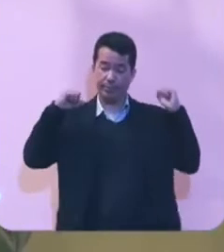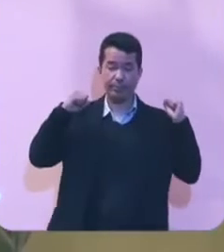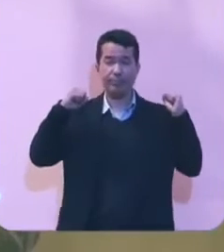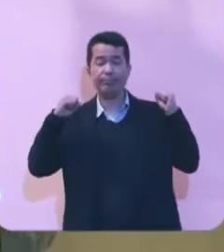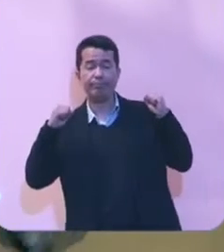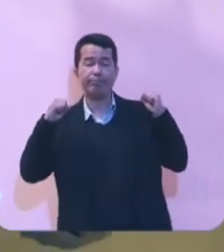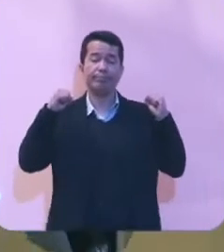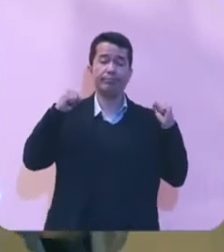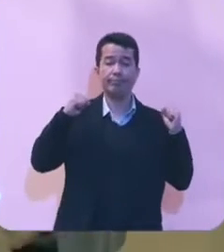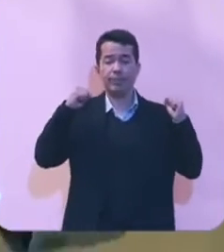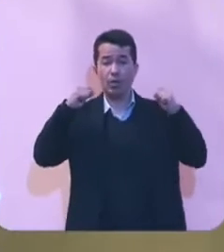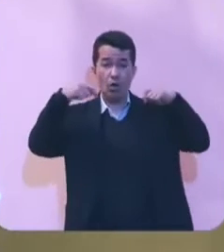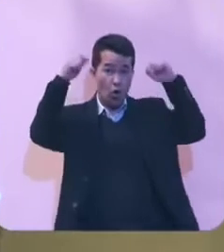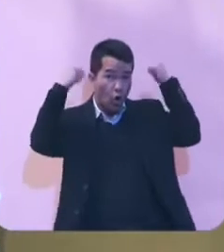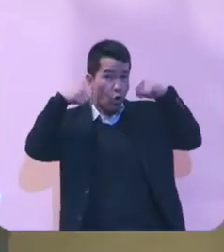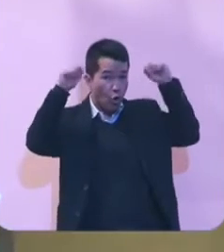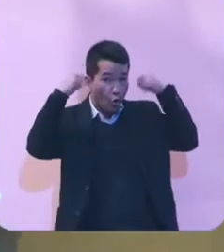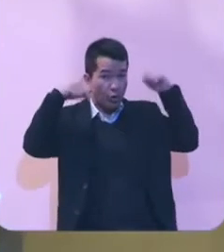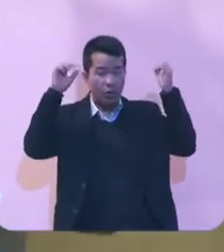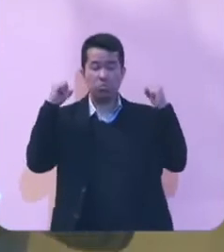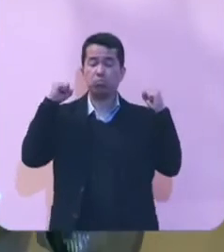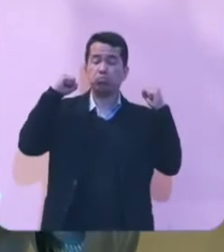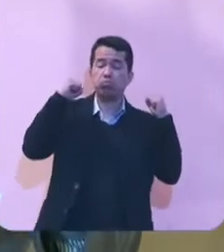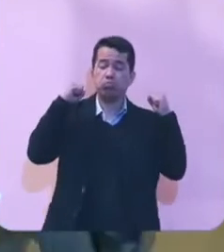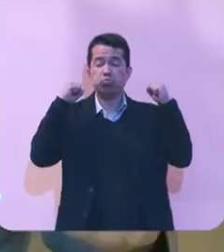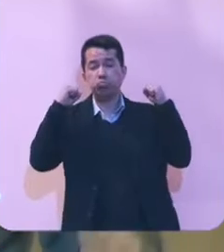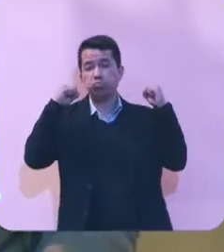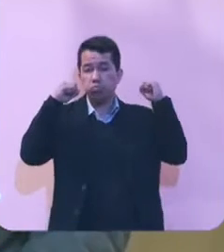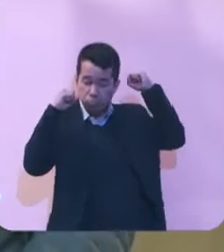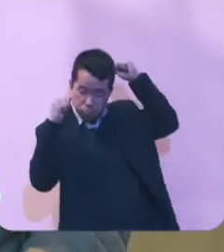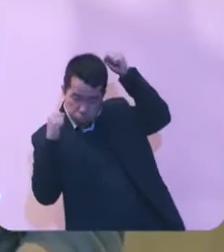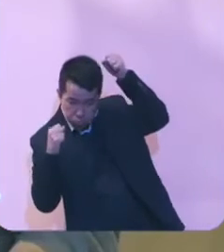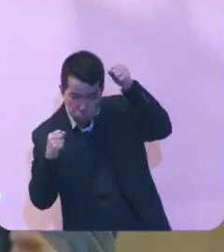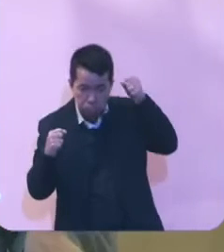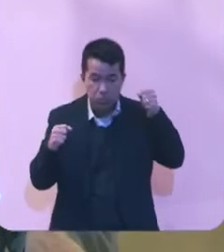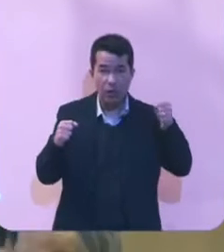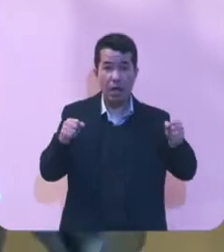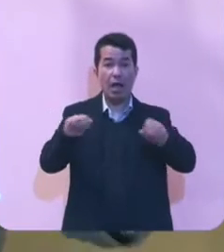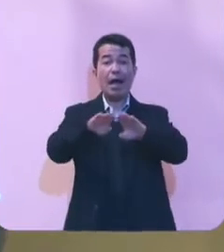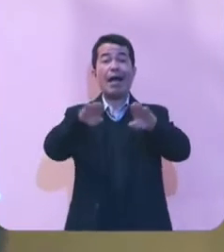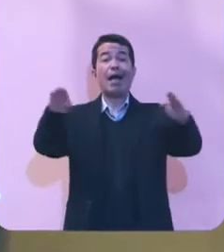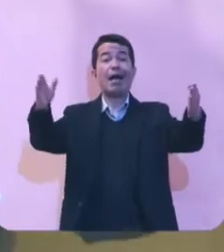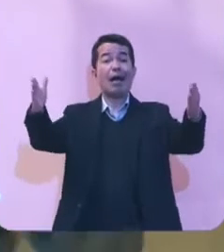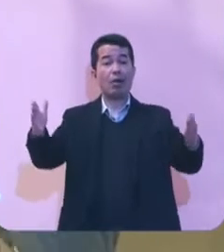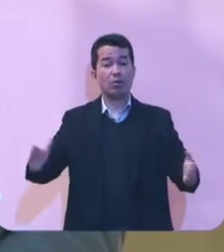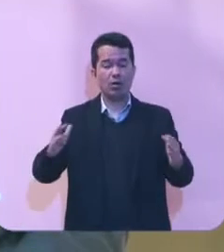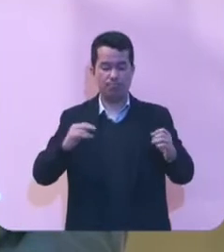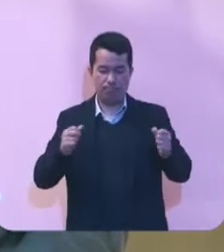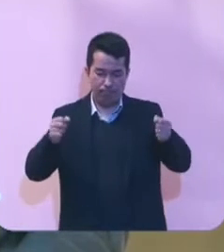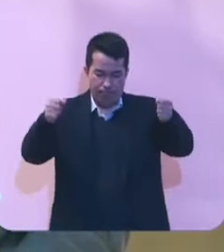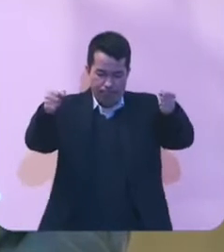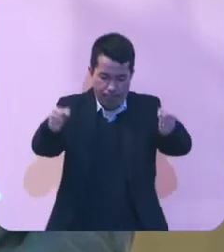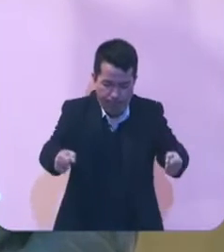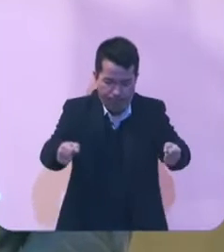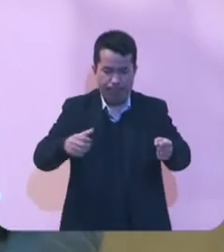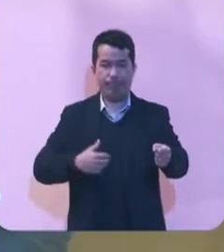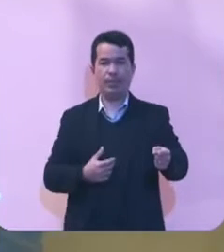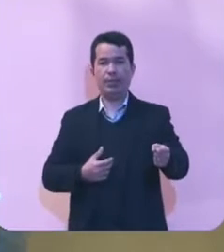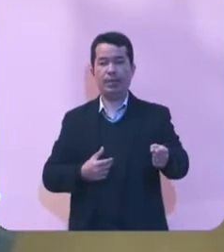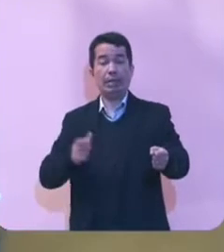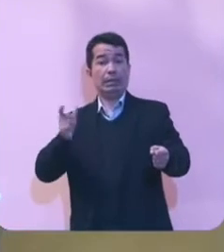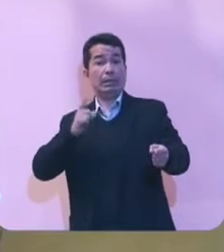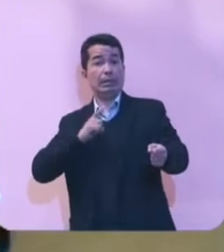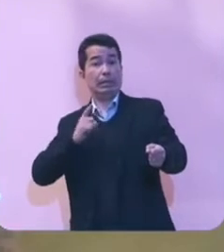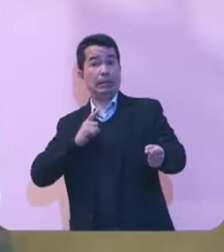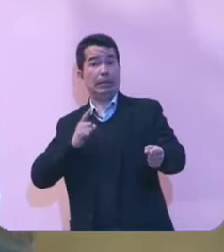cordeirinho, uma rolinha, conforme a sua capacidade financeira, que seria totalmente queimada no altar.